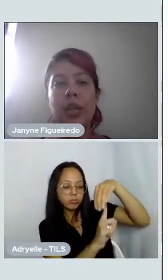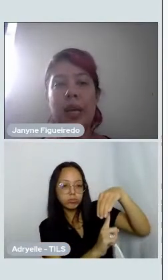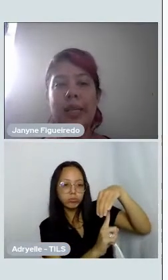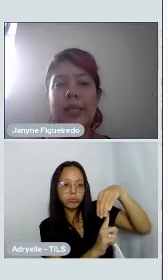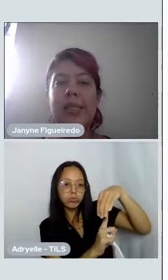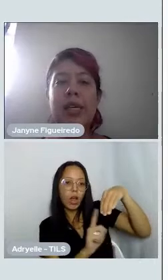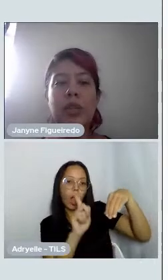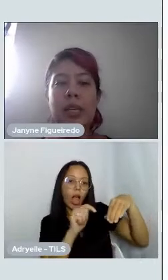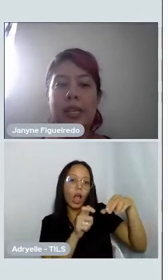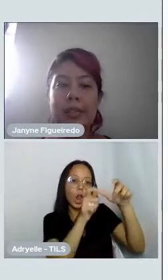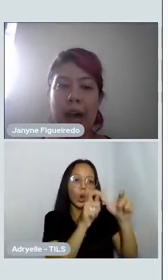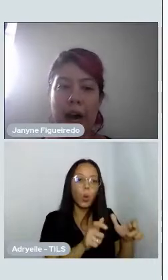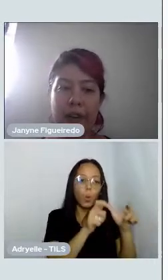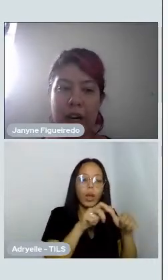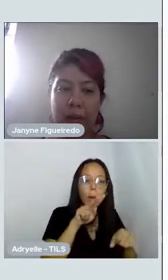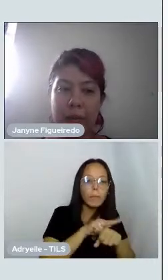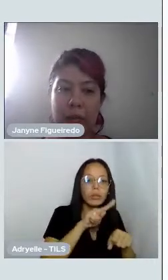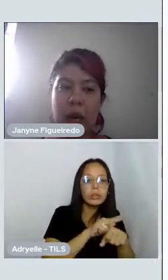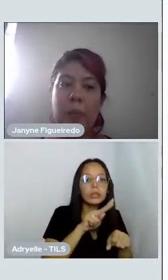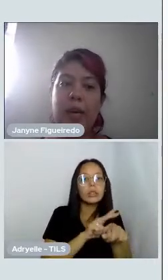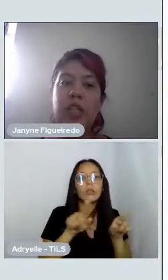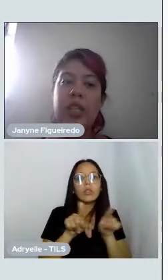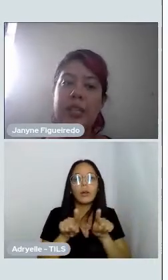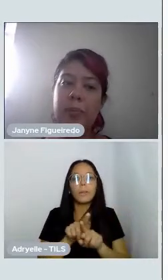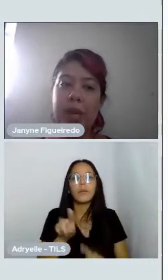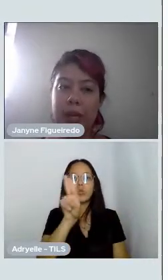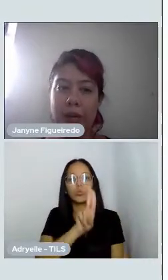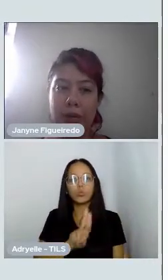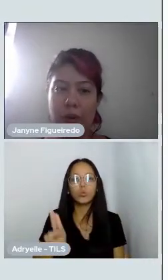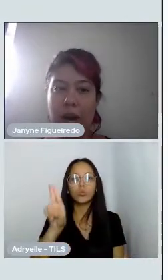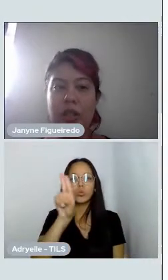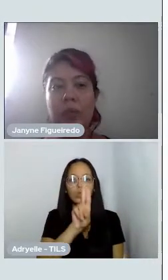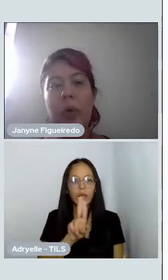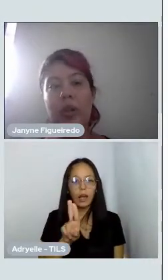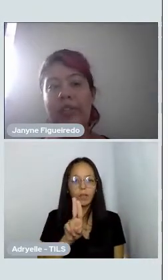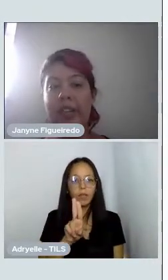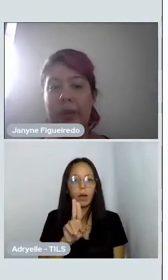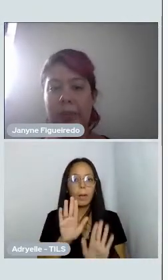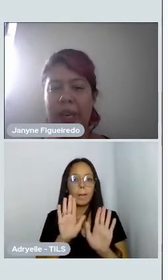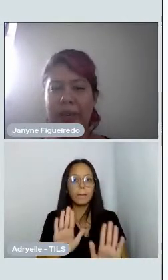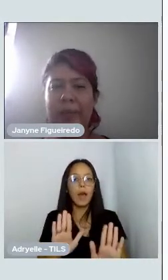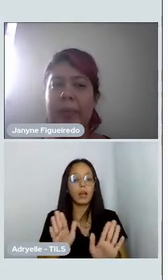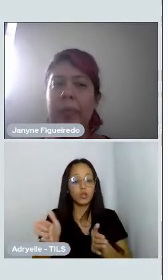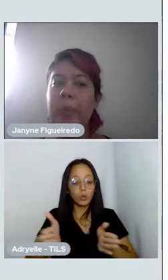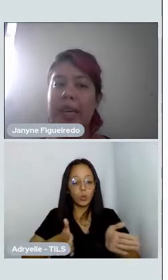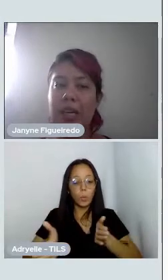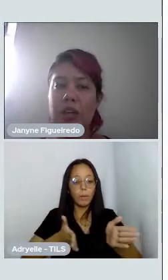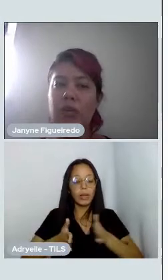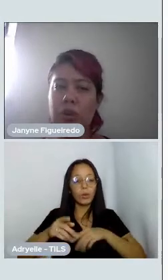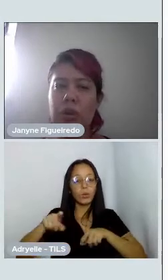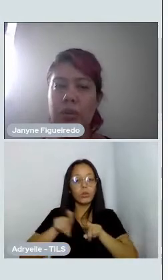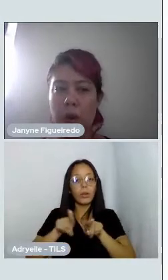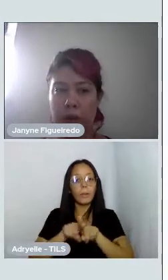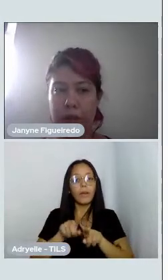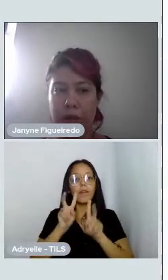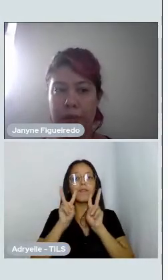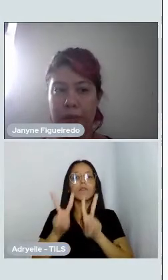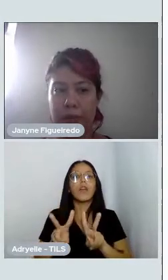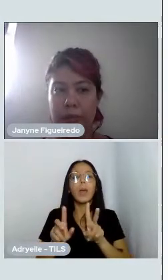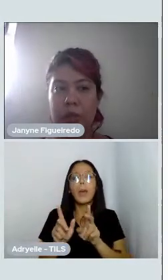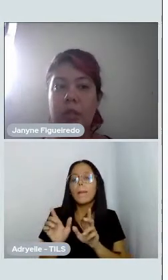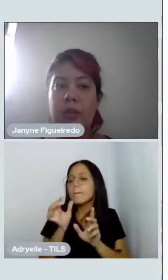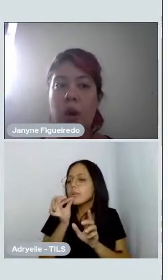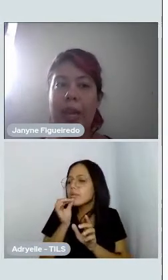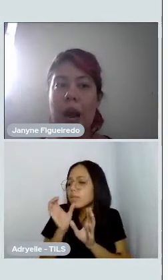Também se utilizava, mas nesse período a gente pode ver também pequenas